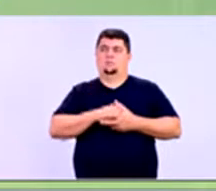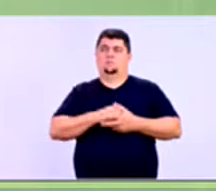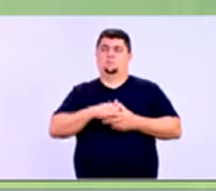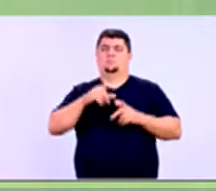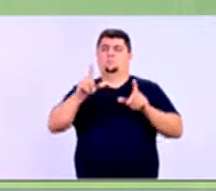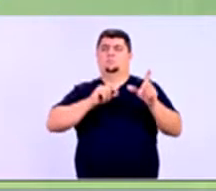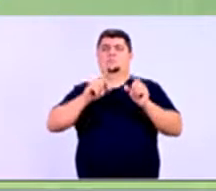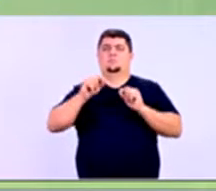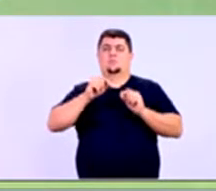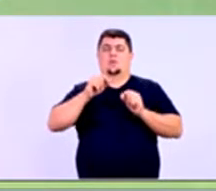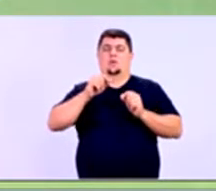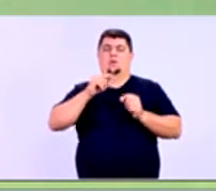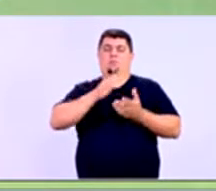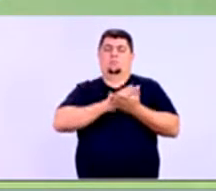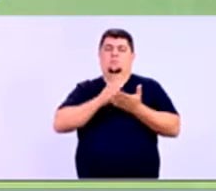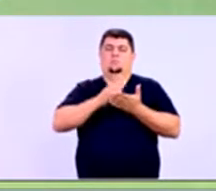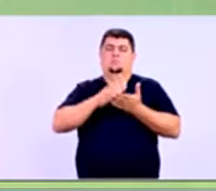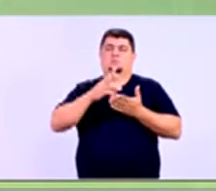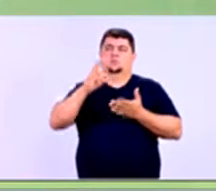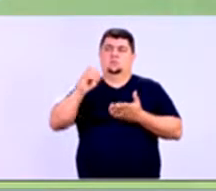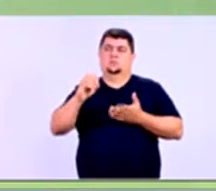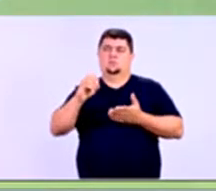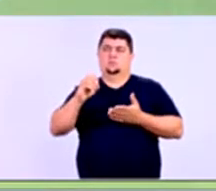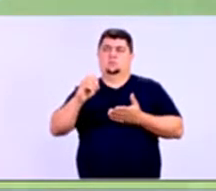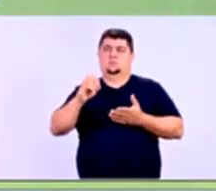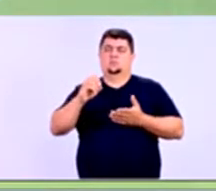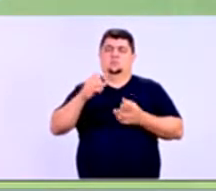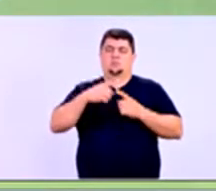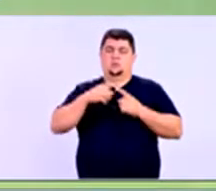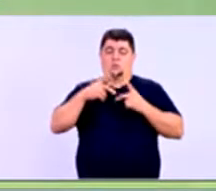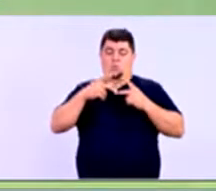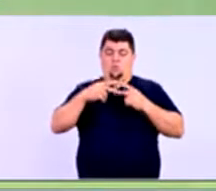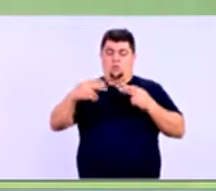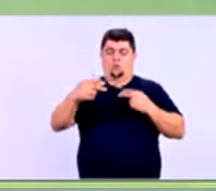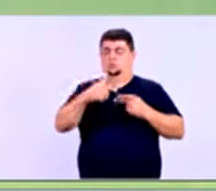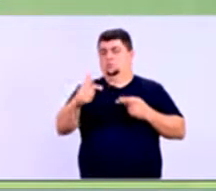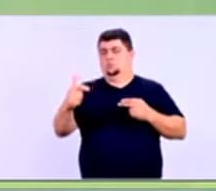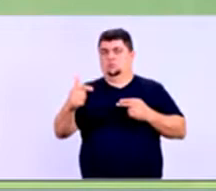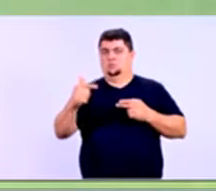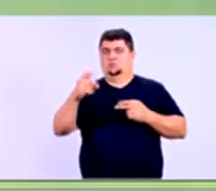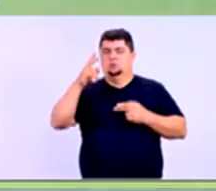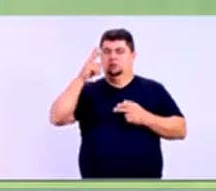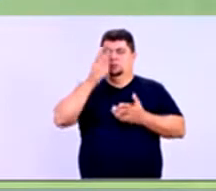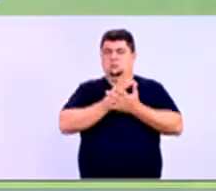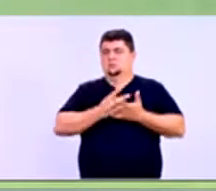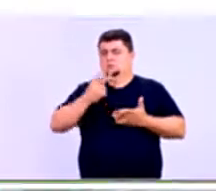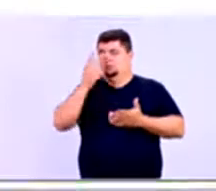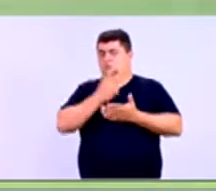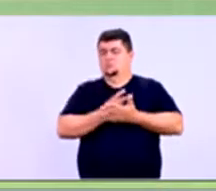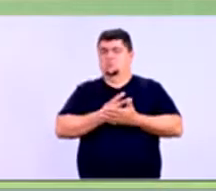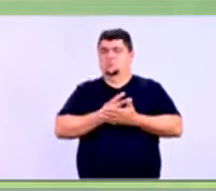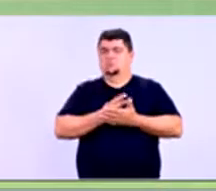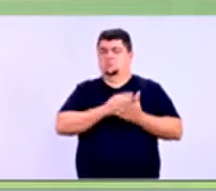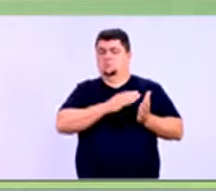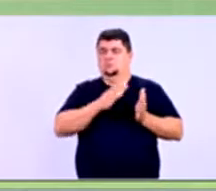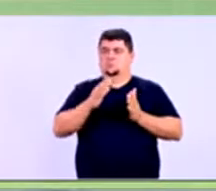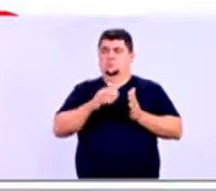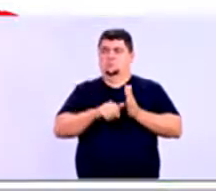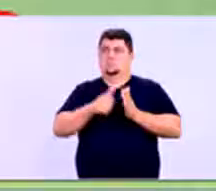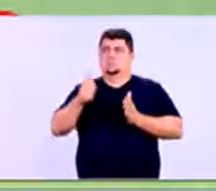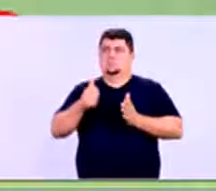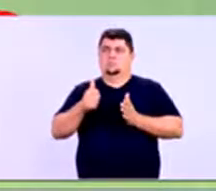determinar o valor de uma parcela 50, já que elas não são iguais, eu sempre tenho que partir de quem?